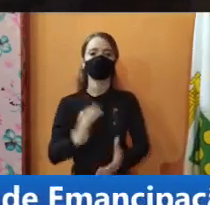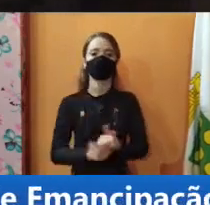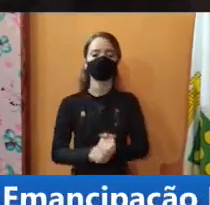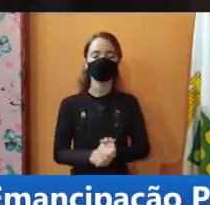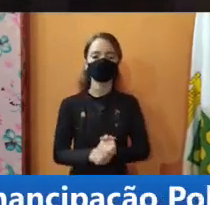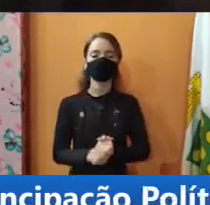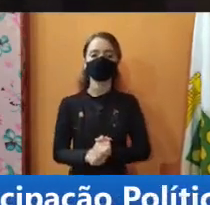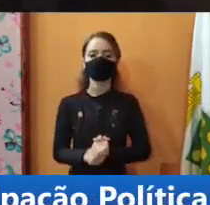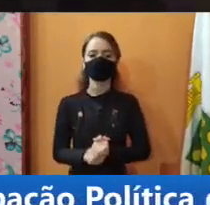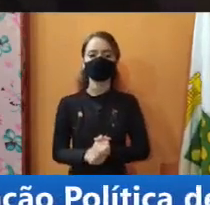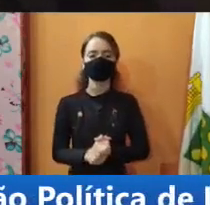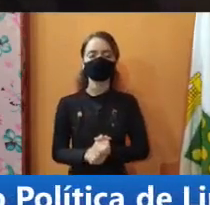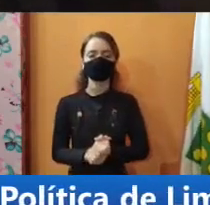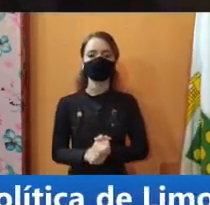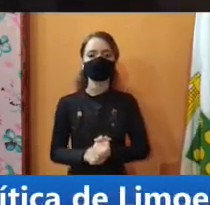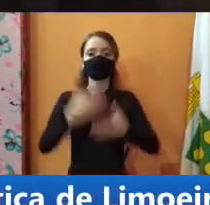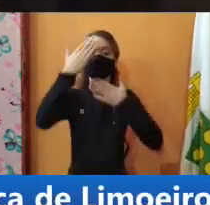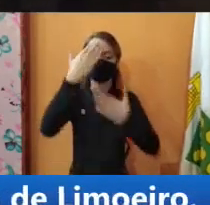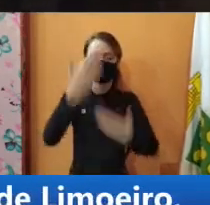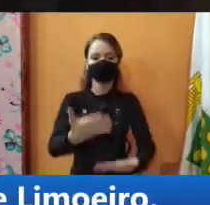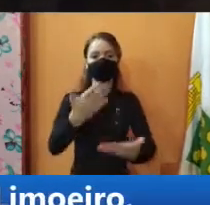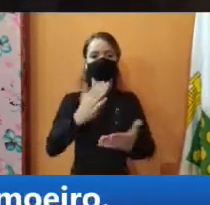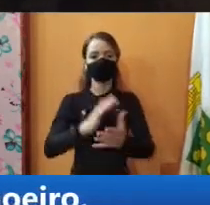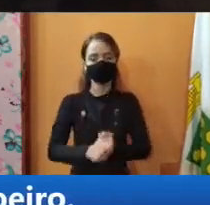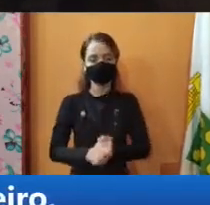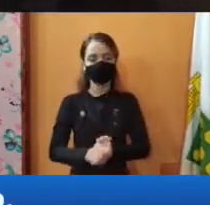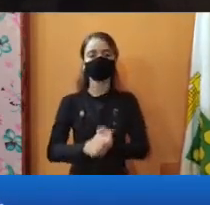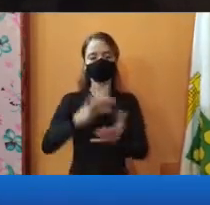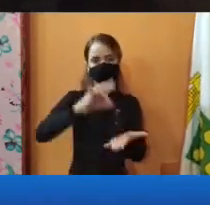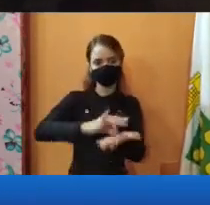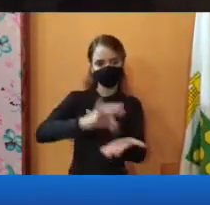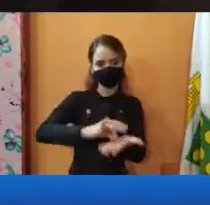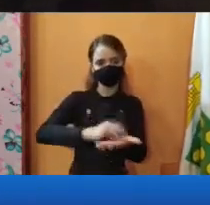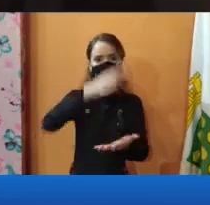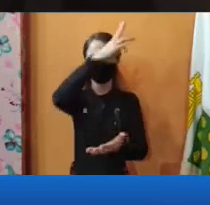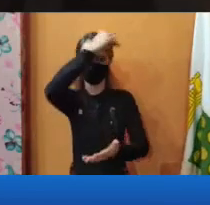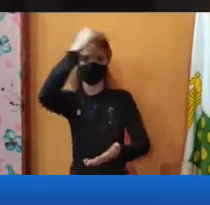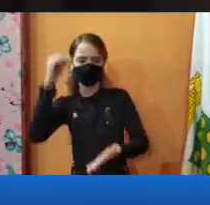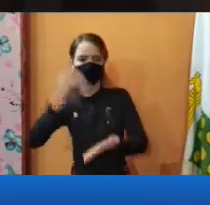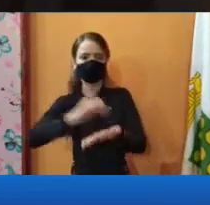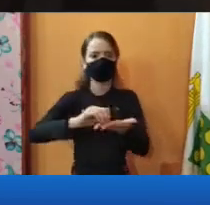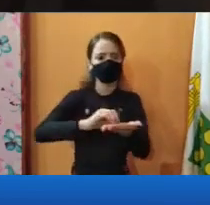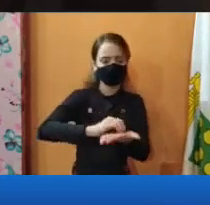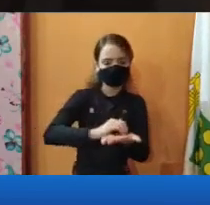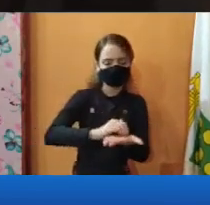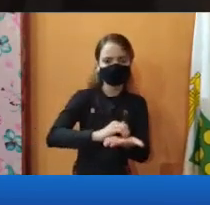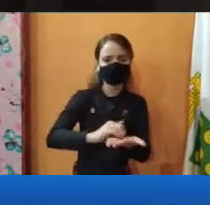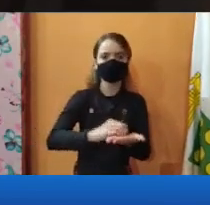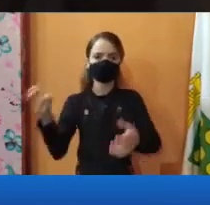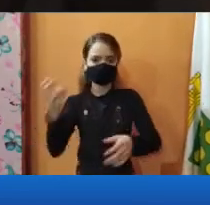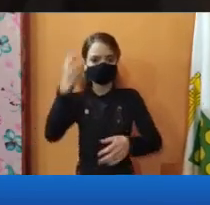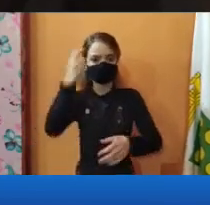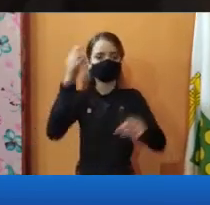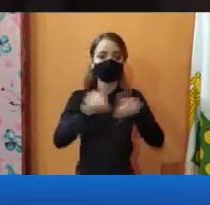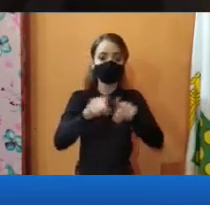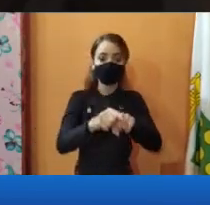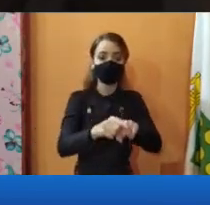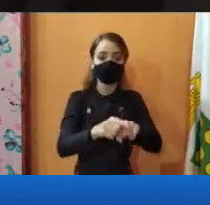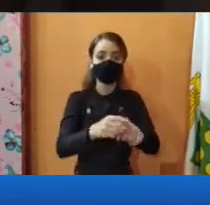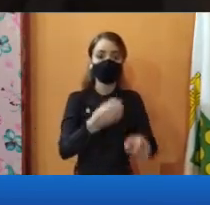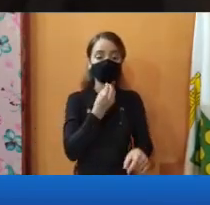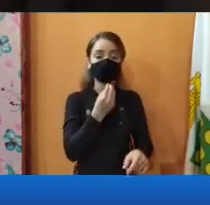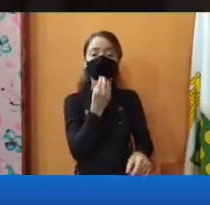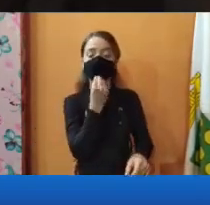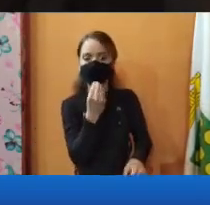Olha, gente, eu agradeço, obviamente, Orlando e Dolores, pela oportunidade que vocês nos deram,